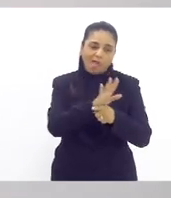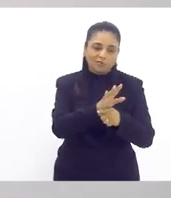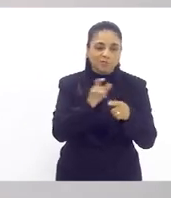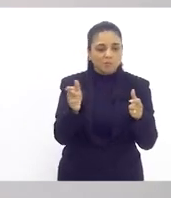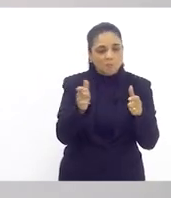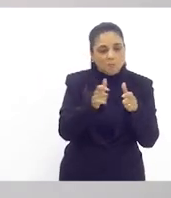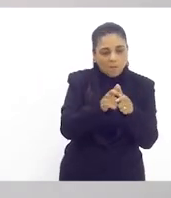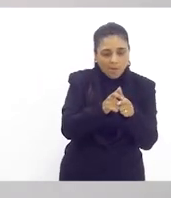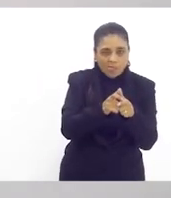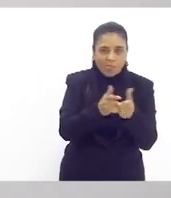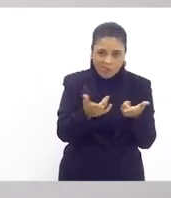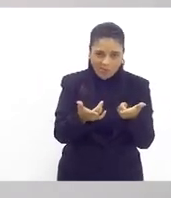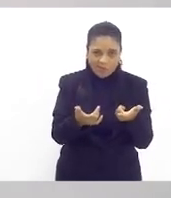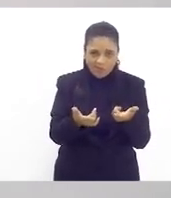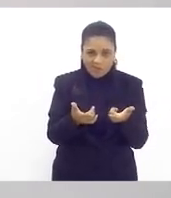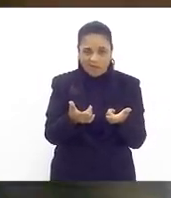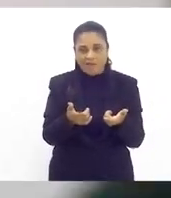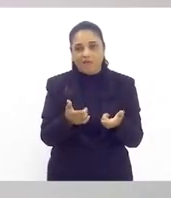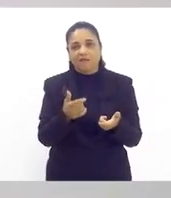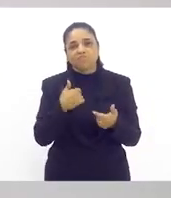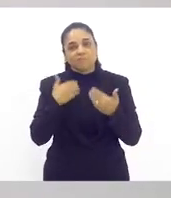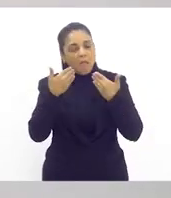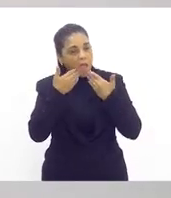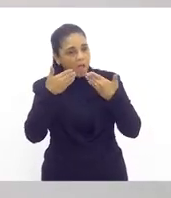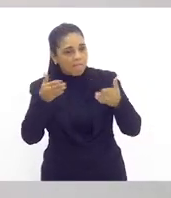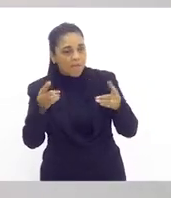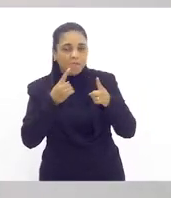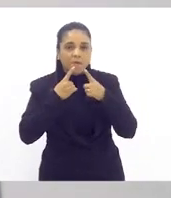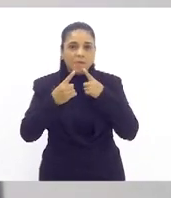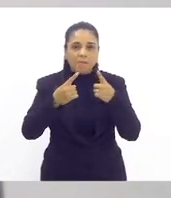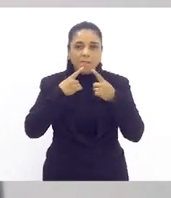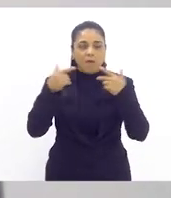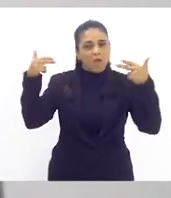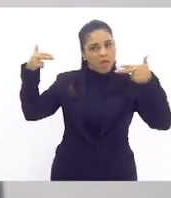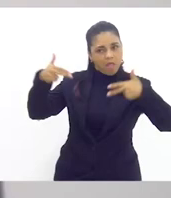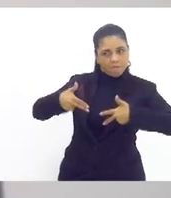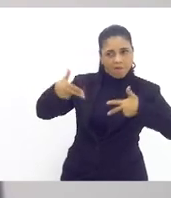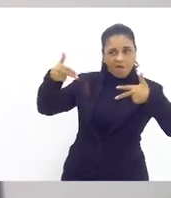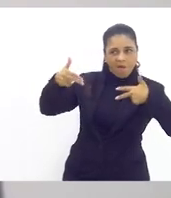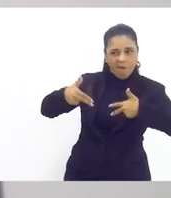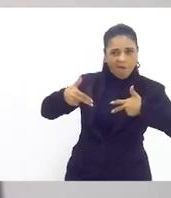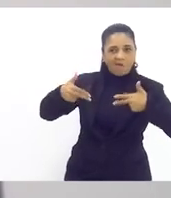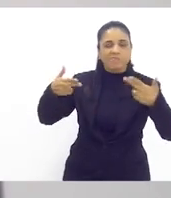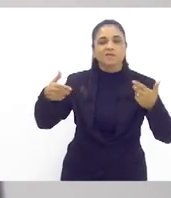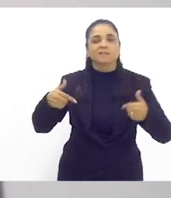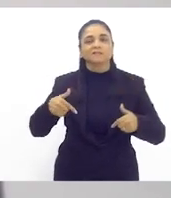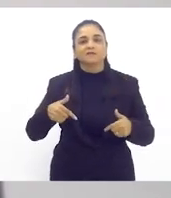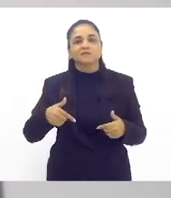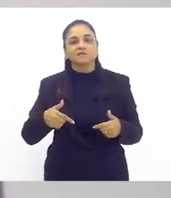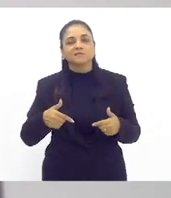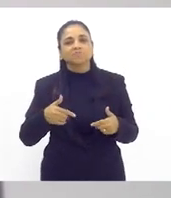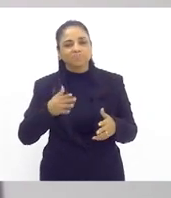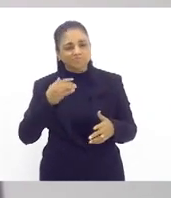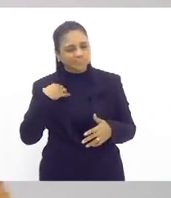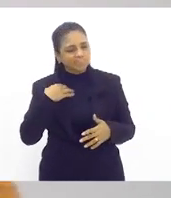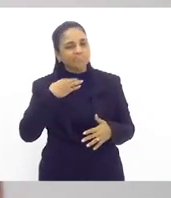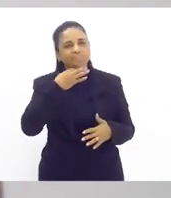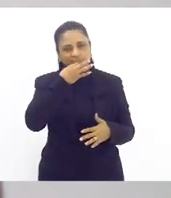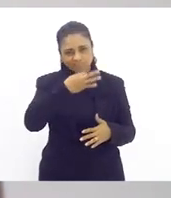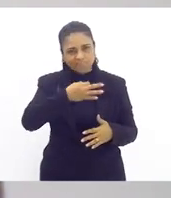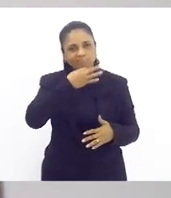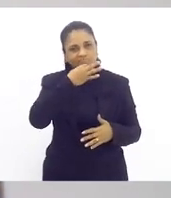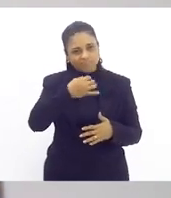menor escala dizer que nós estamos abertos para o diálogo com hip hop né acho que a gente precisa